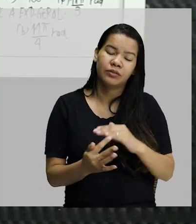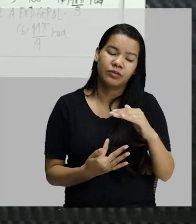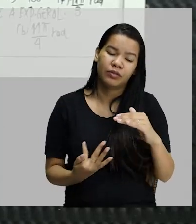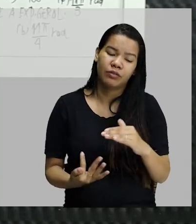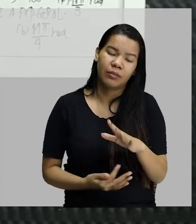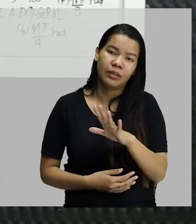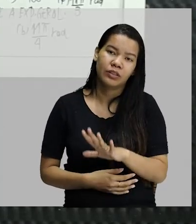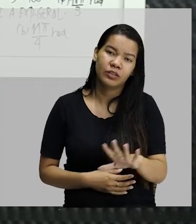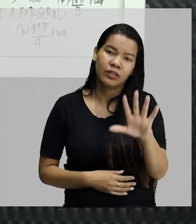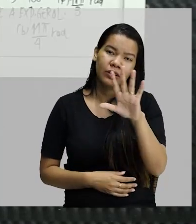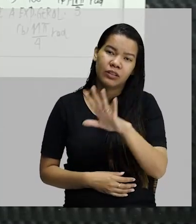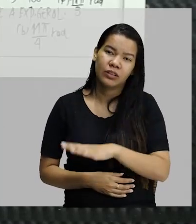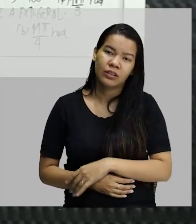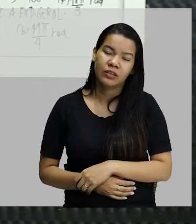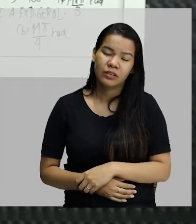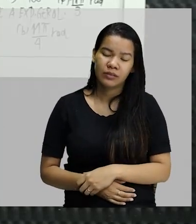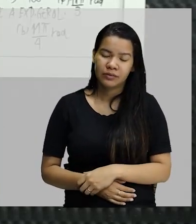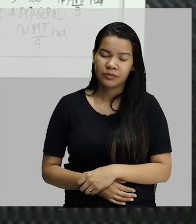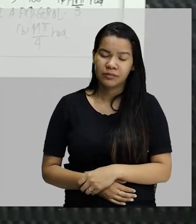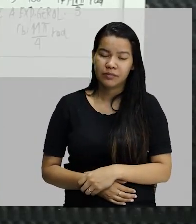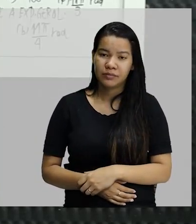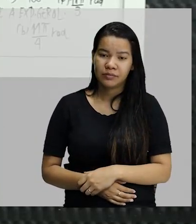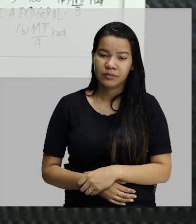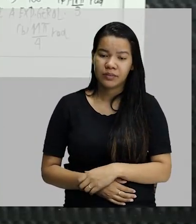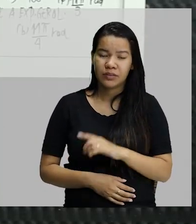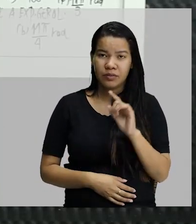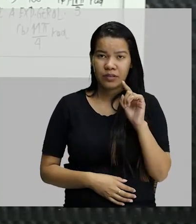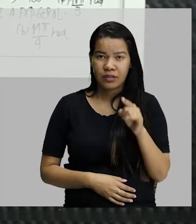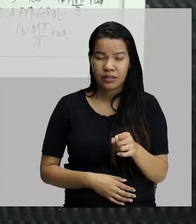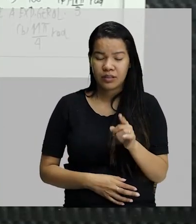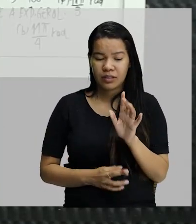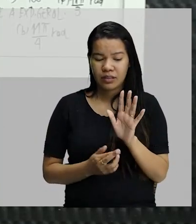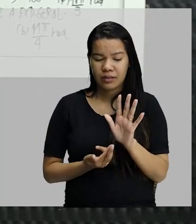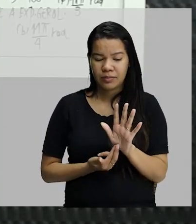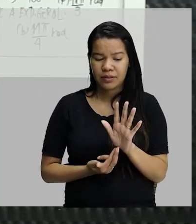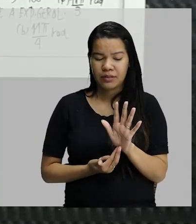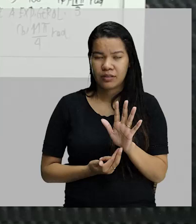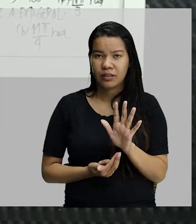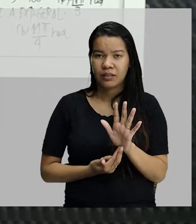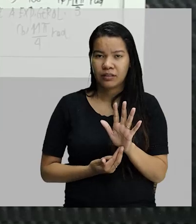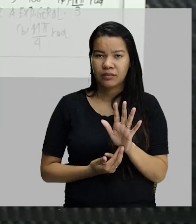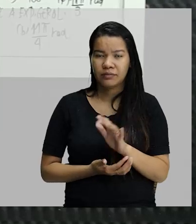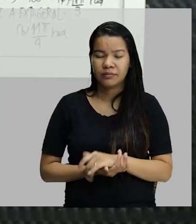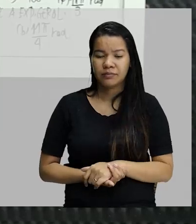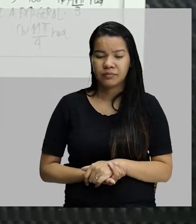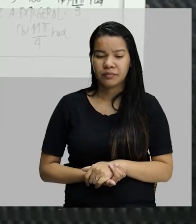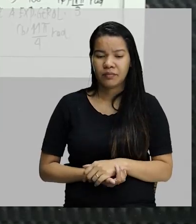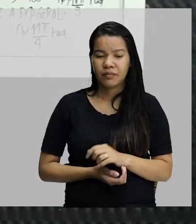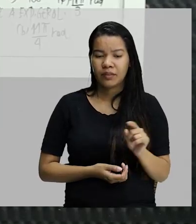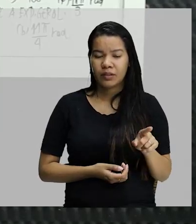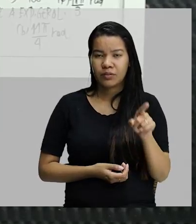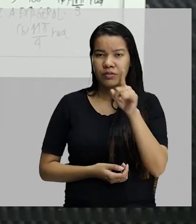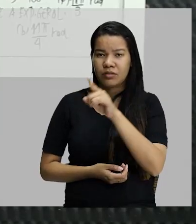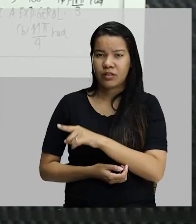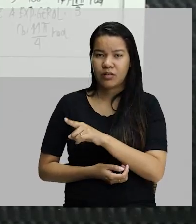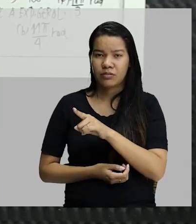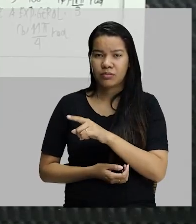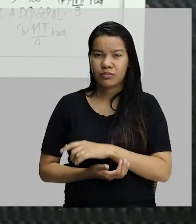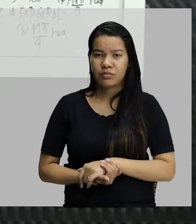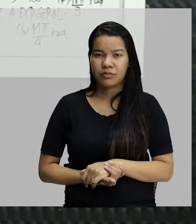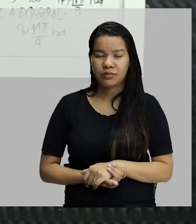geral, tá? Existe uma forma geral de você representar os arcos